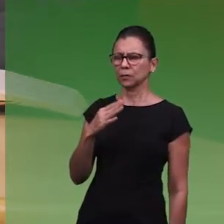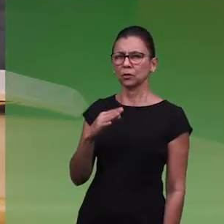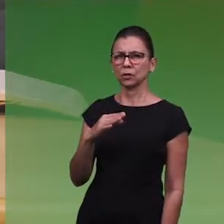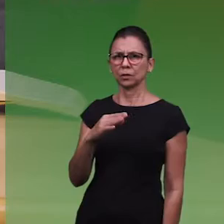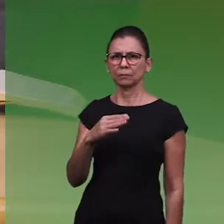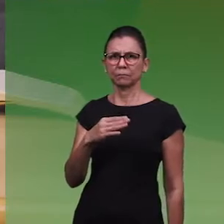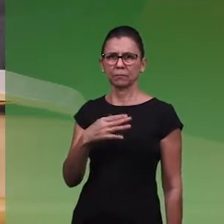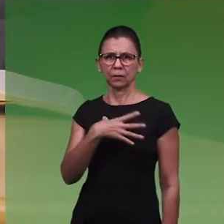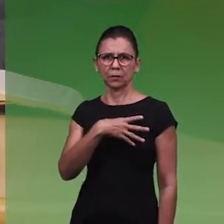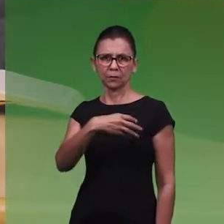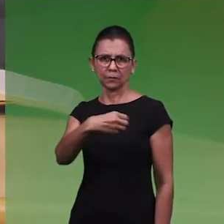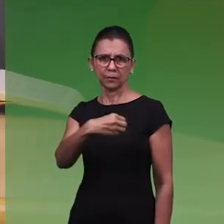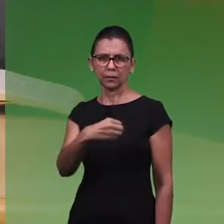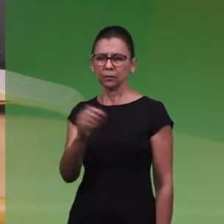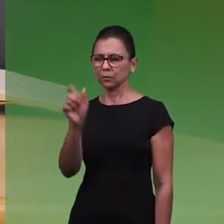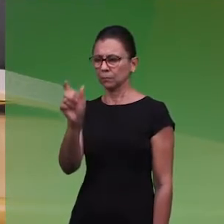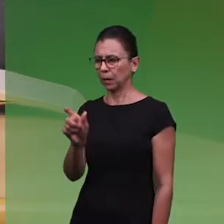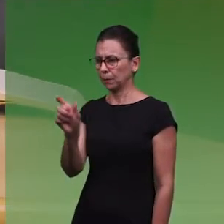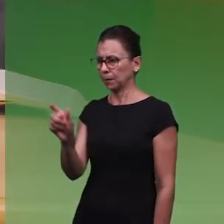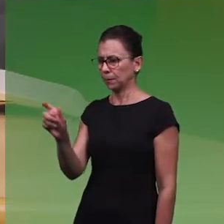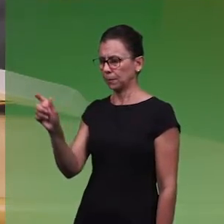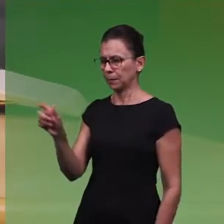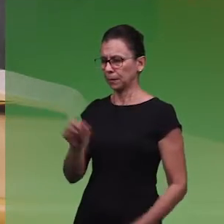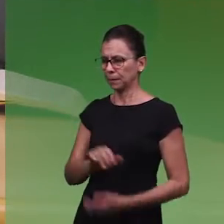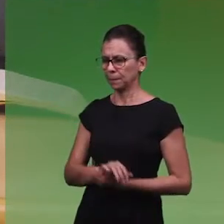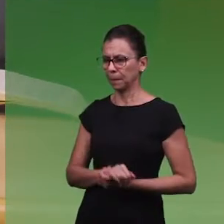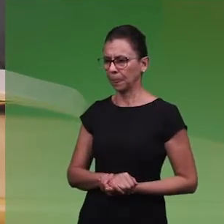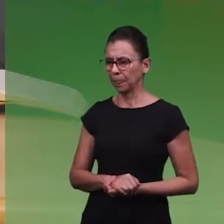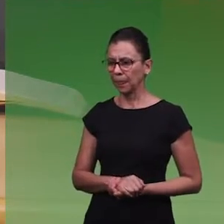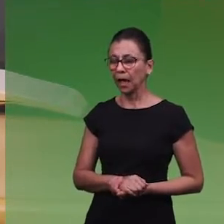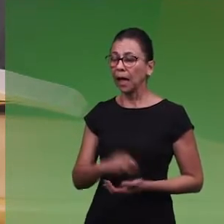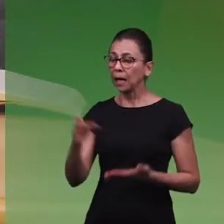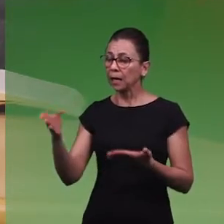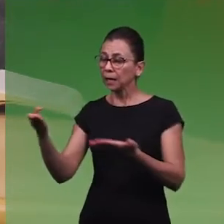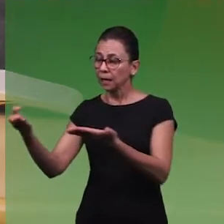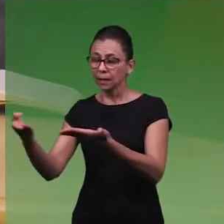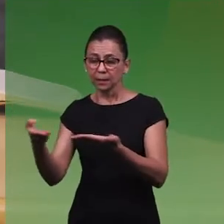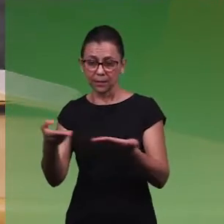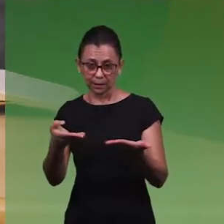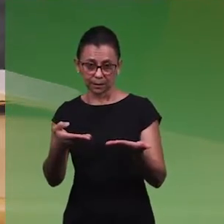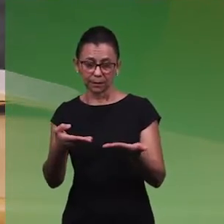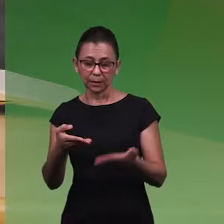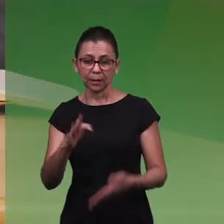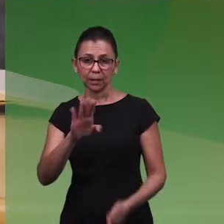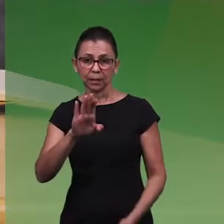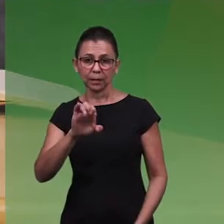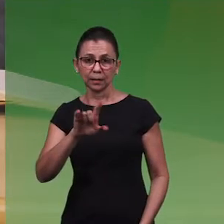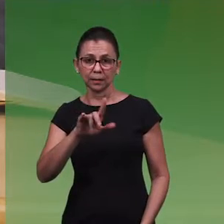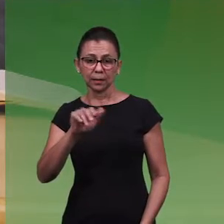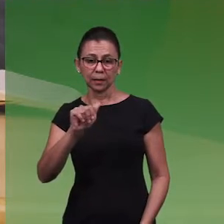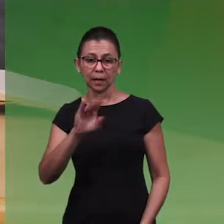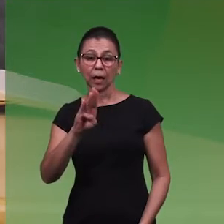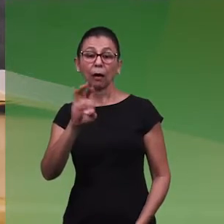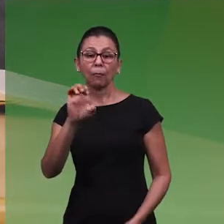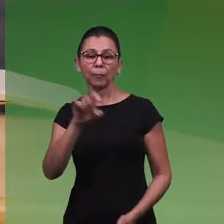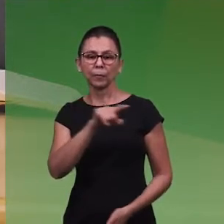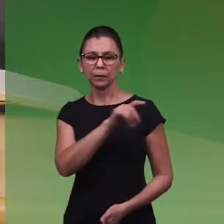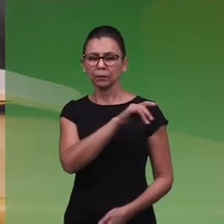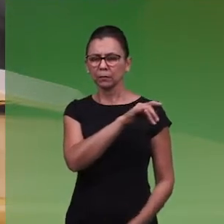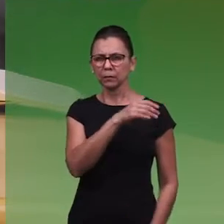Eliabe. Porte físico, formoso, e o profeta Samuel disse